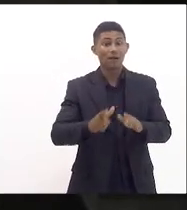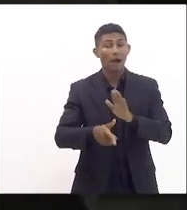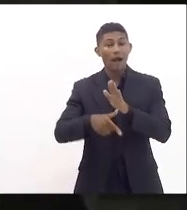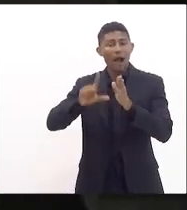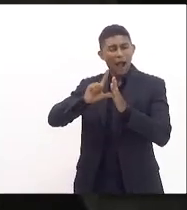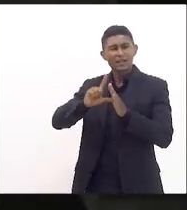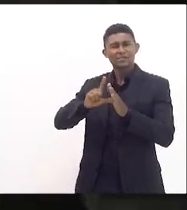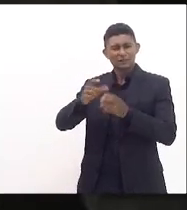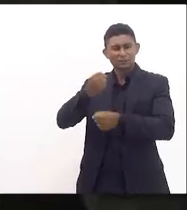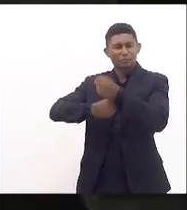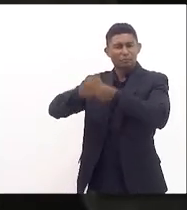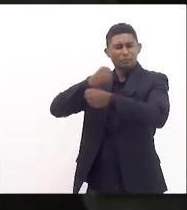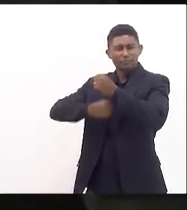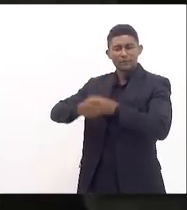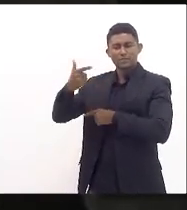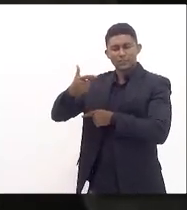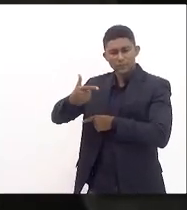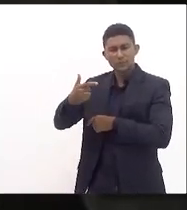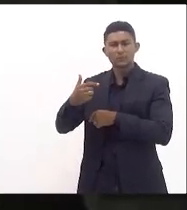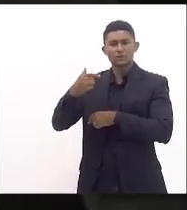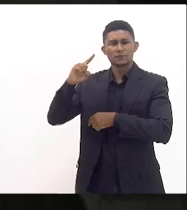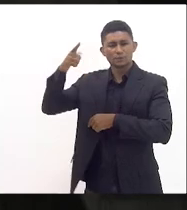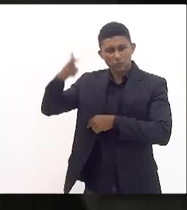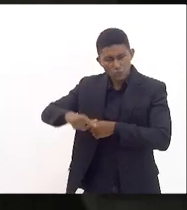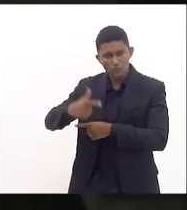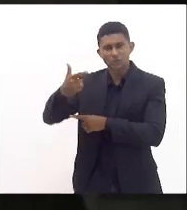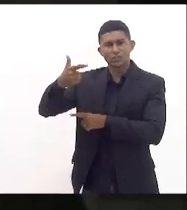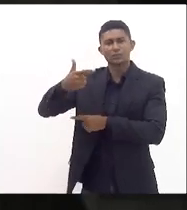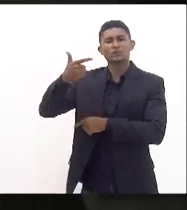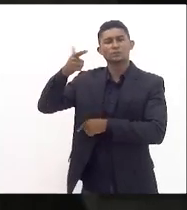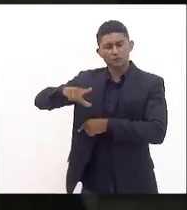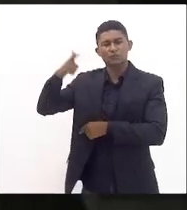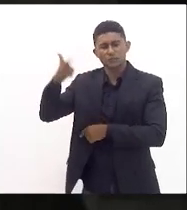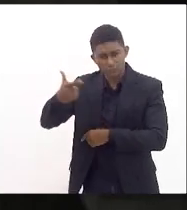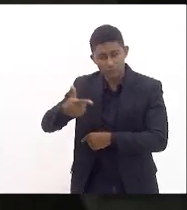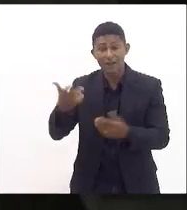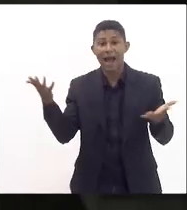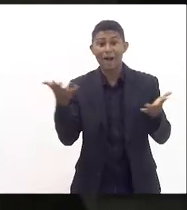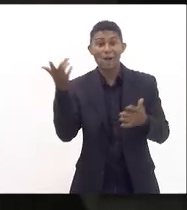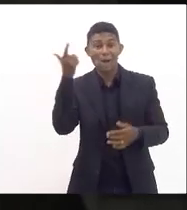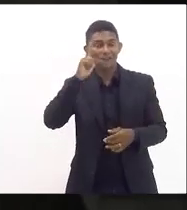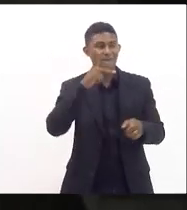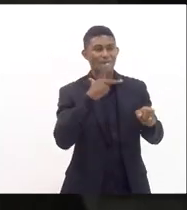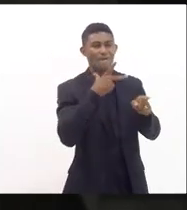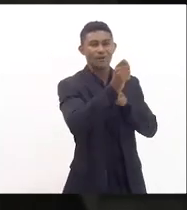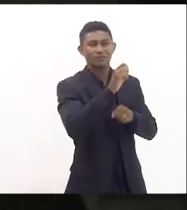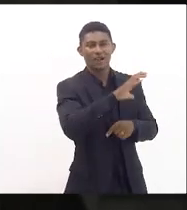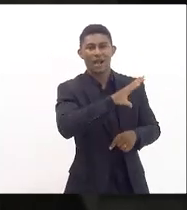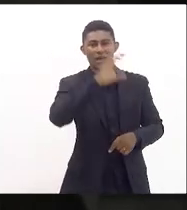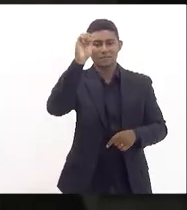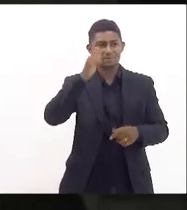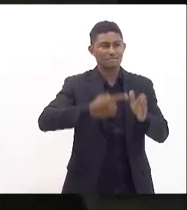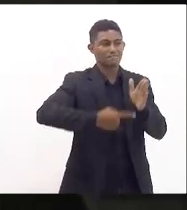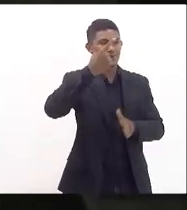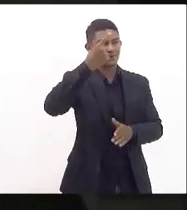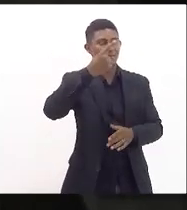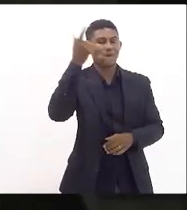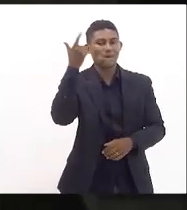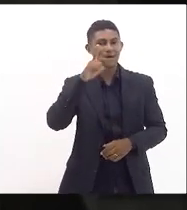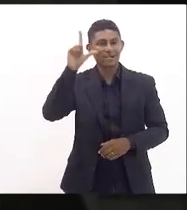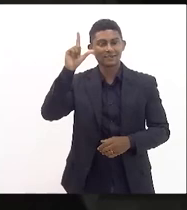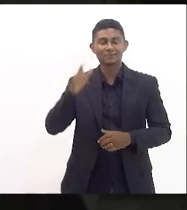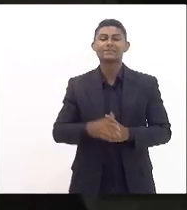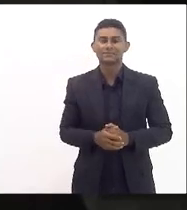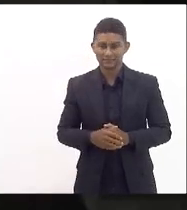depois de carnavais lindos, né, apresentados na Avenida, desta vez faturou o primeiro lugar. Então, eu quero